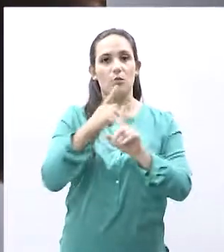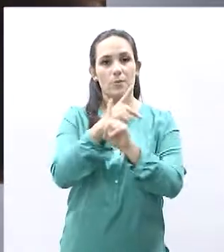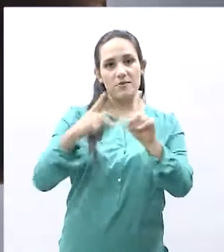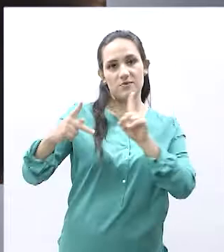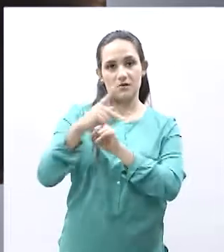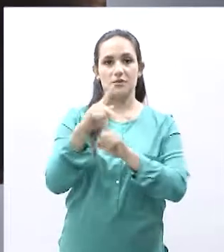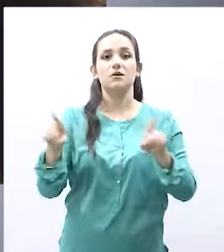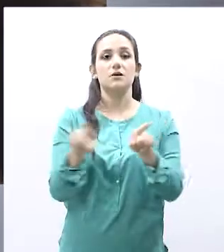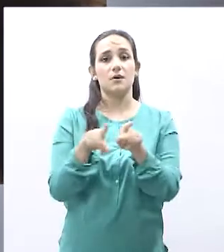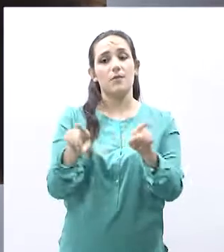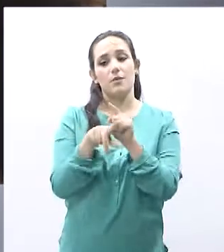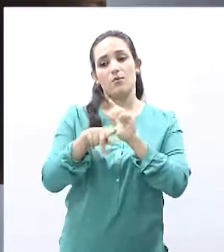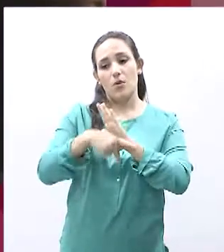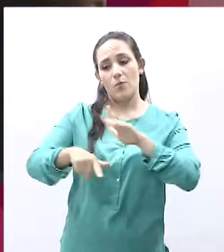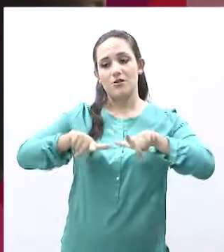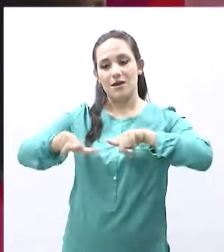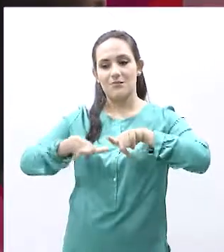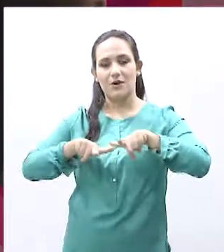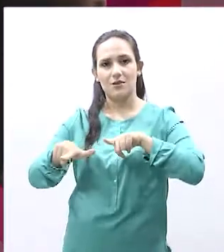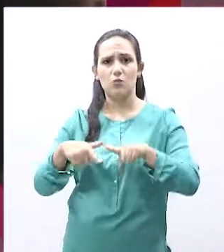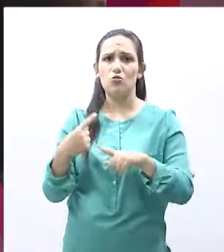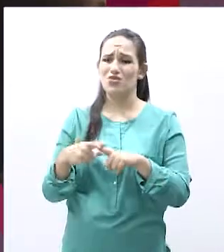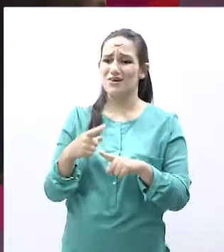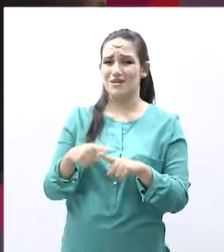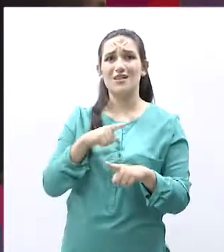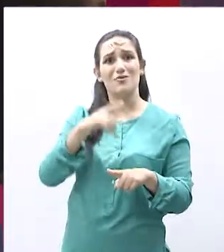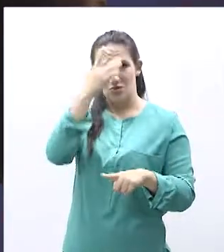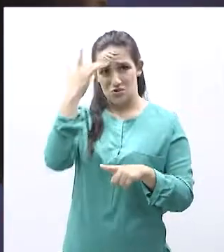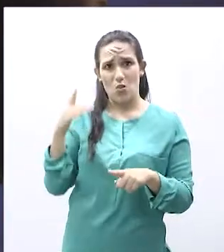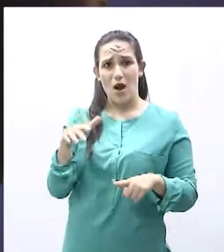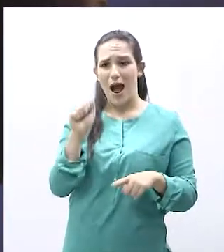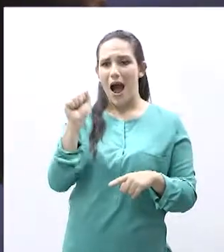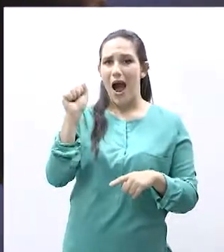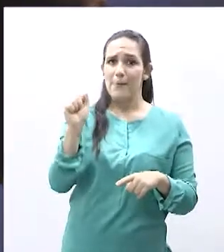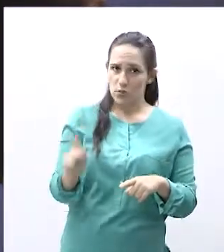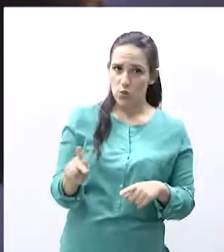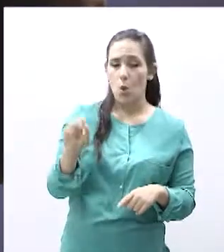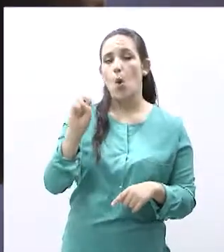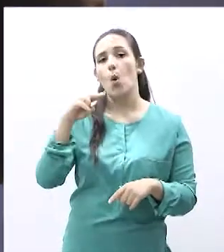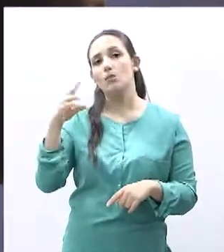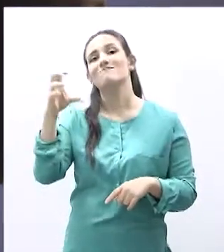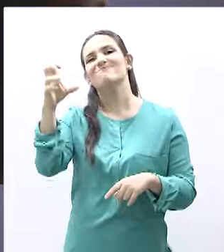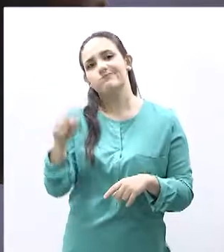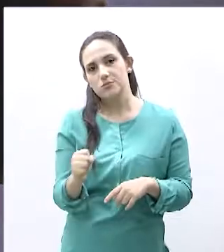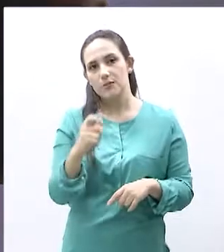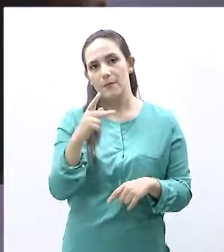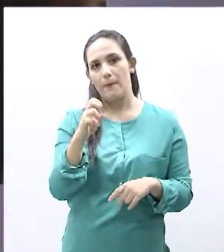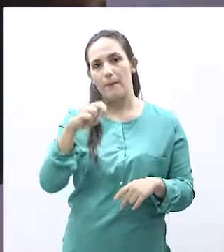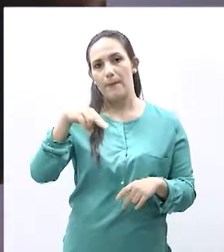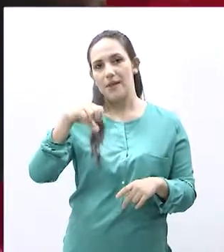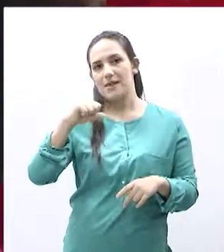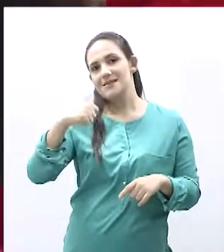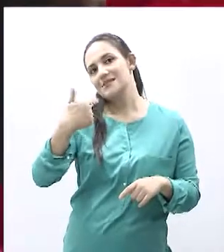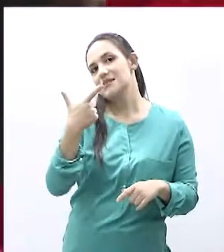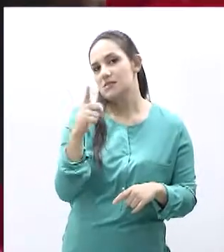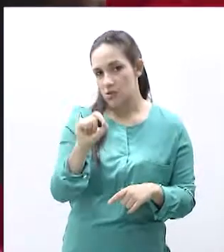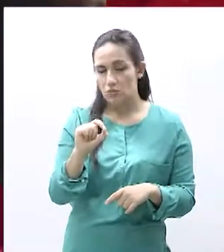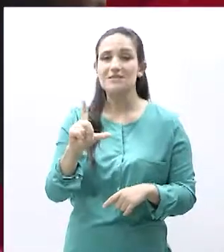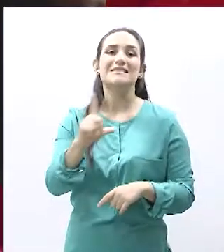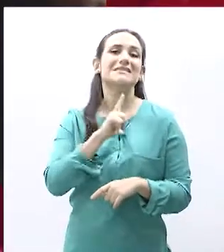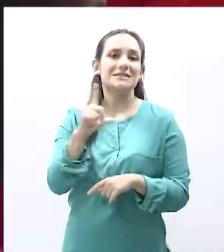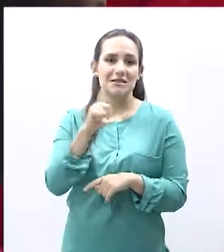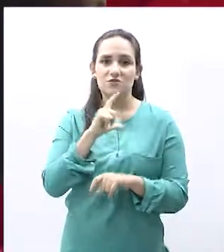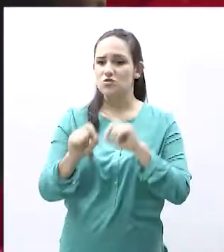falar diretamente para esse público que também foi muito afetado durante a pandemia da Covid-19, com a alteração aí